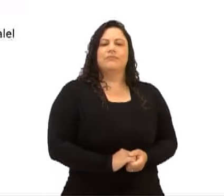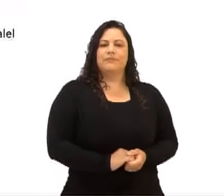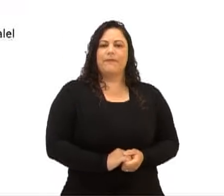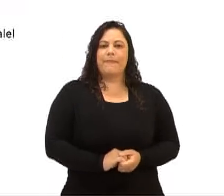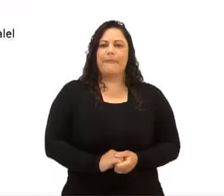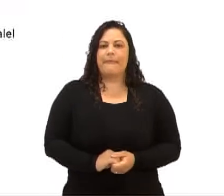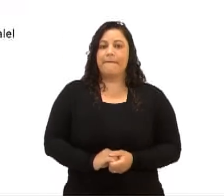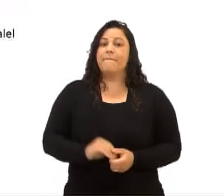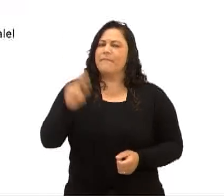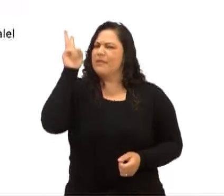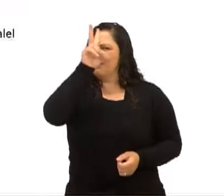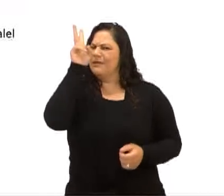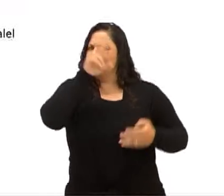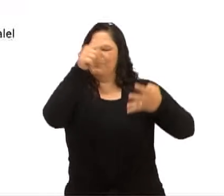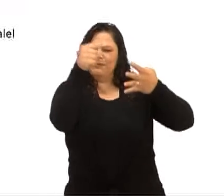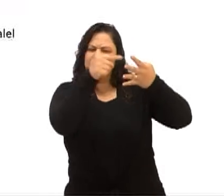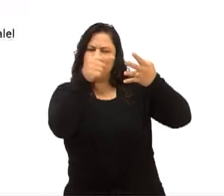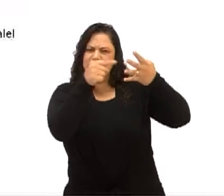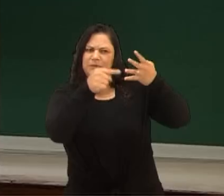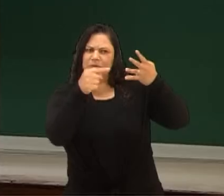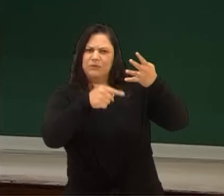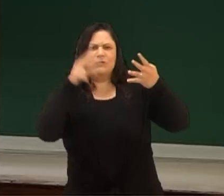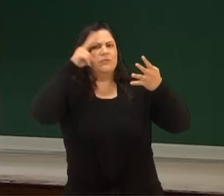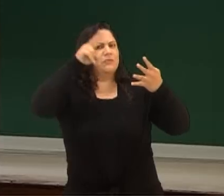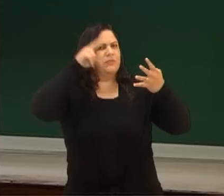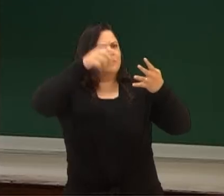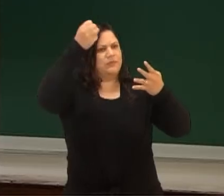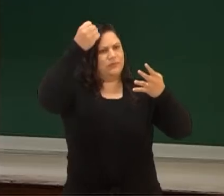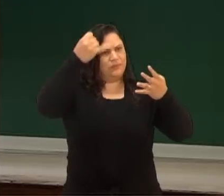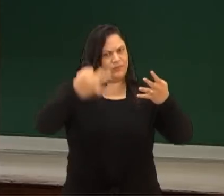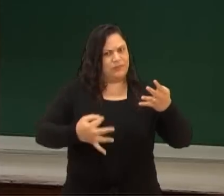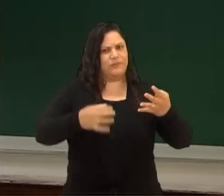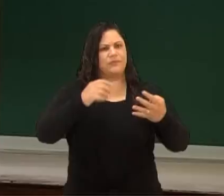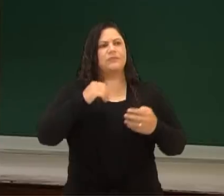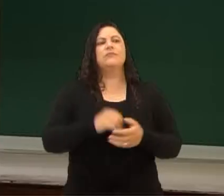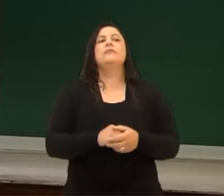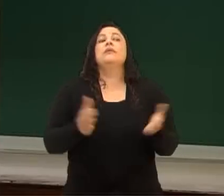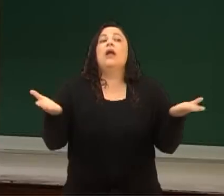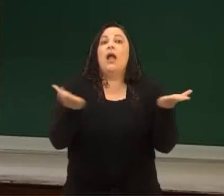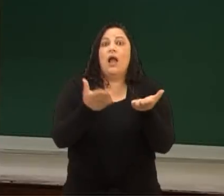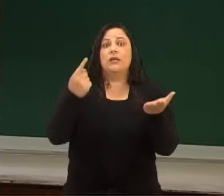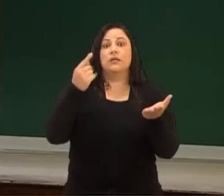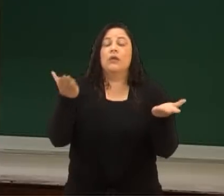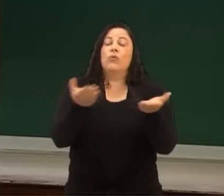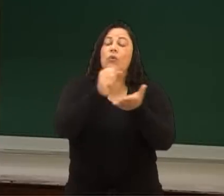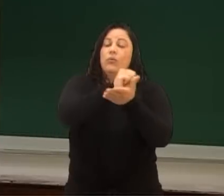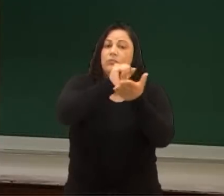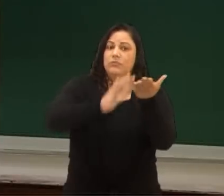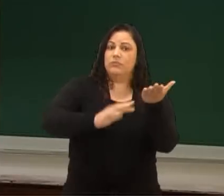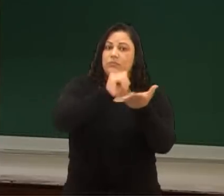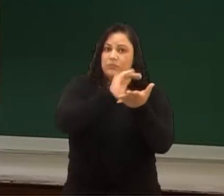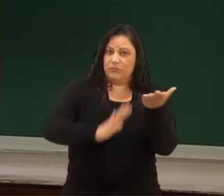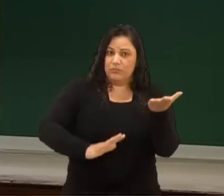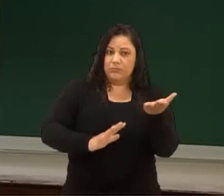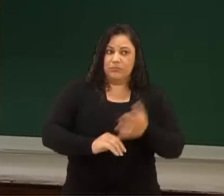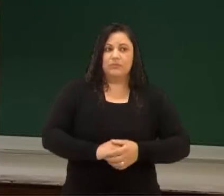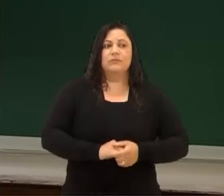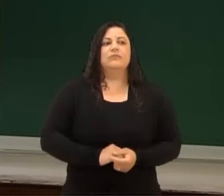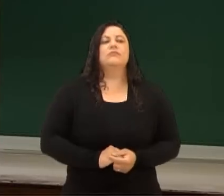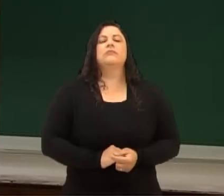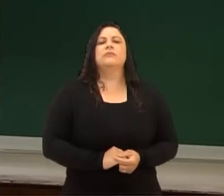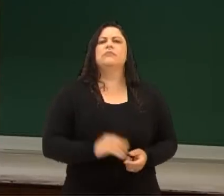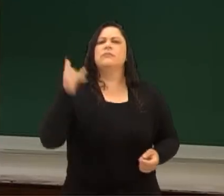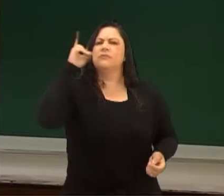sul. Lembram delas? Vamos ver se vocês lembram mesmo? A prof já trouxe aqui para vocês uma atividade para